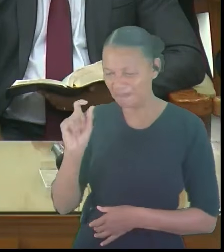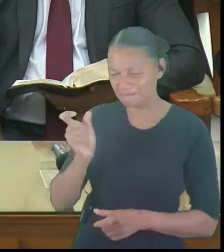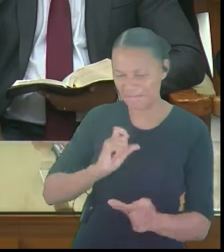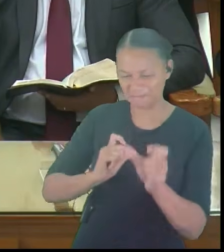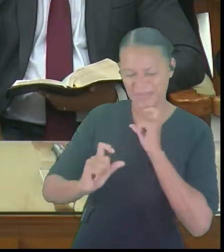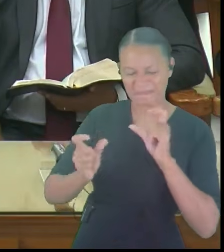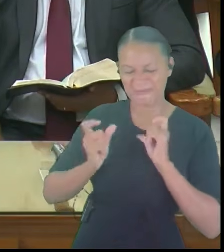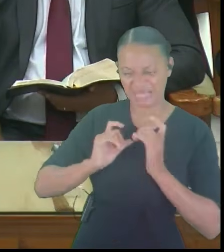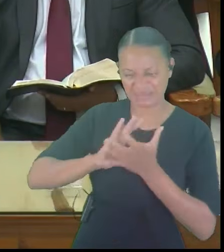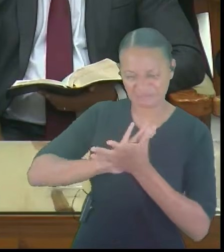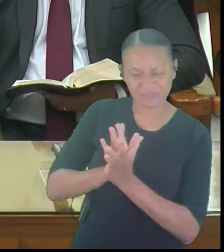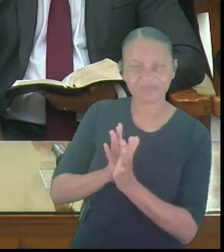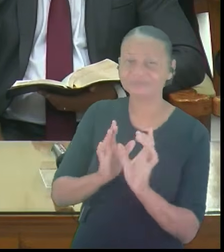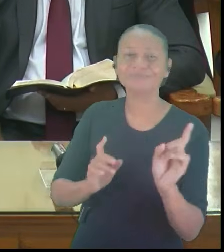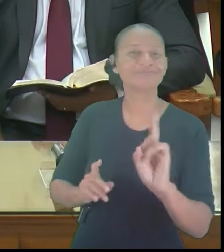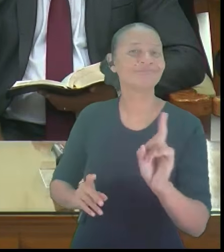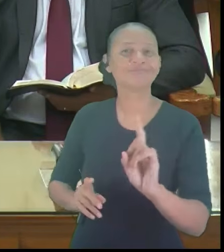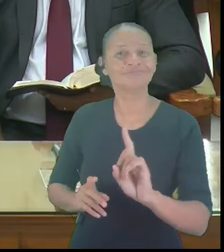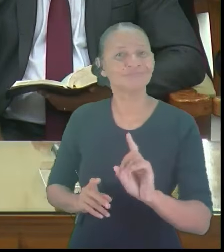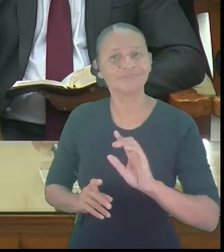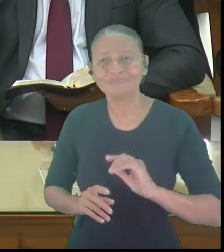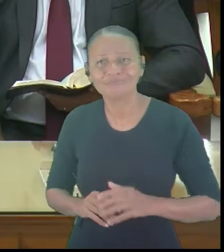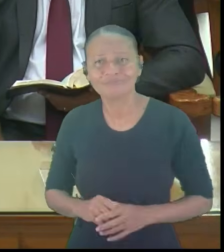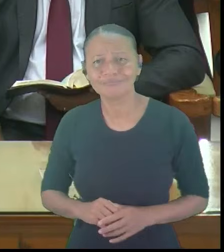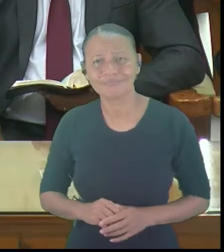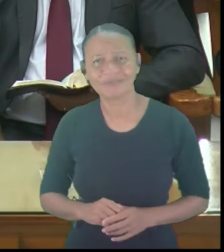mulher. Não é isso que a Bíblia está dizendo.